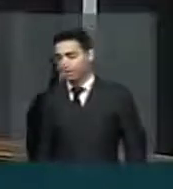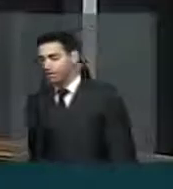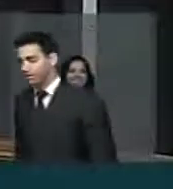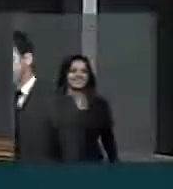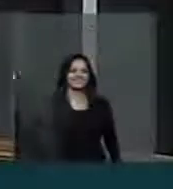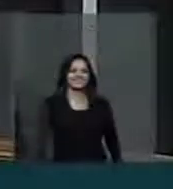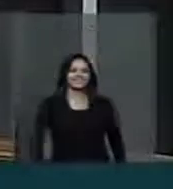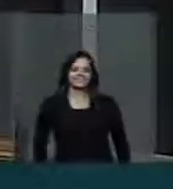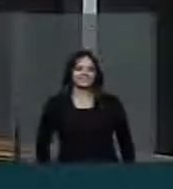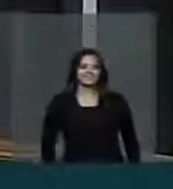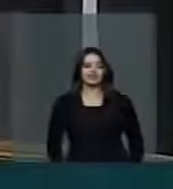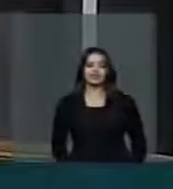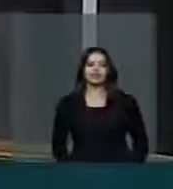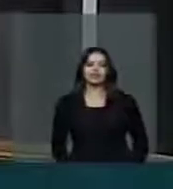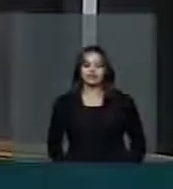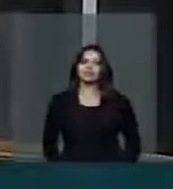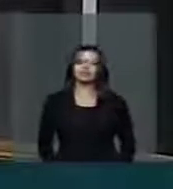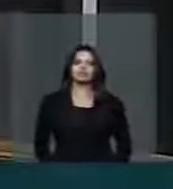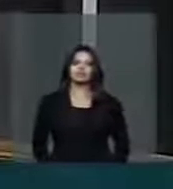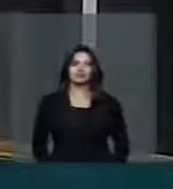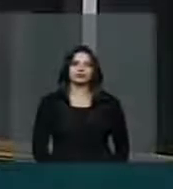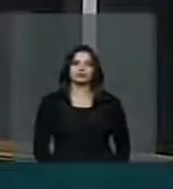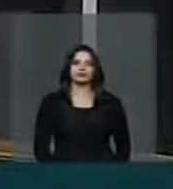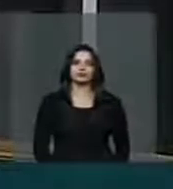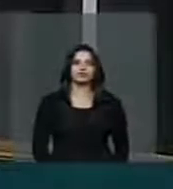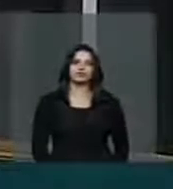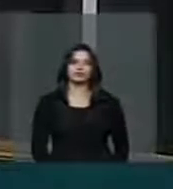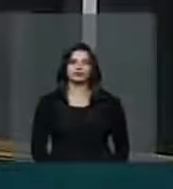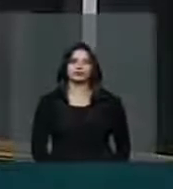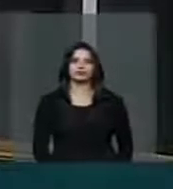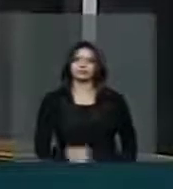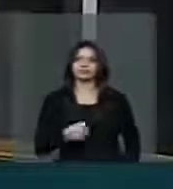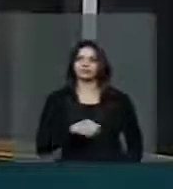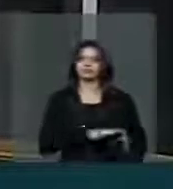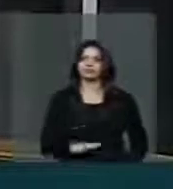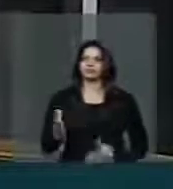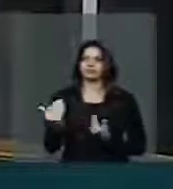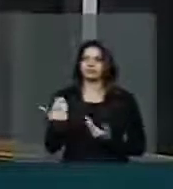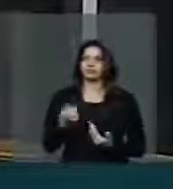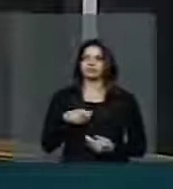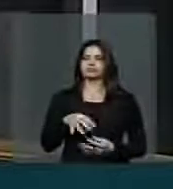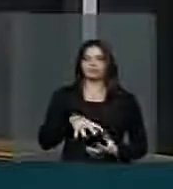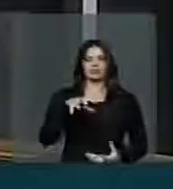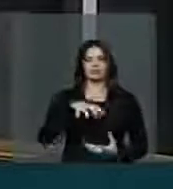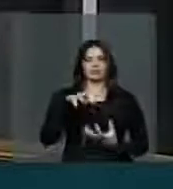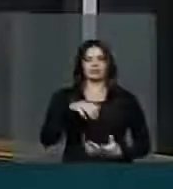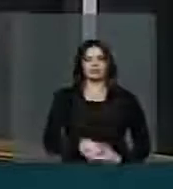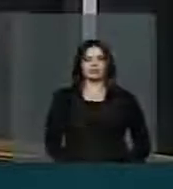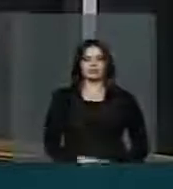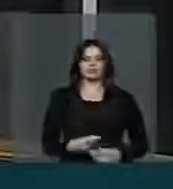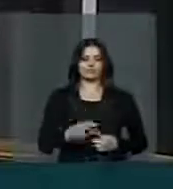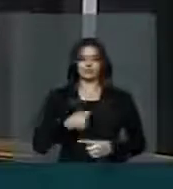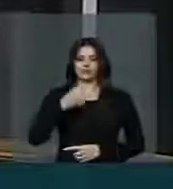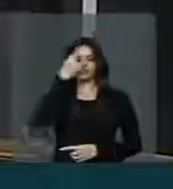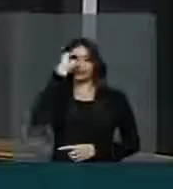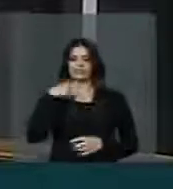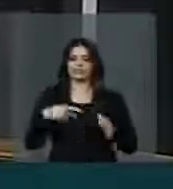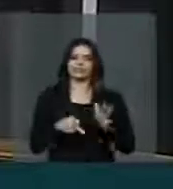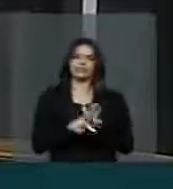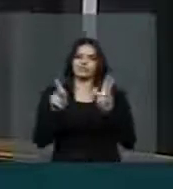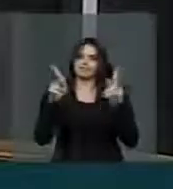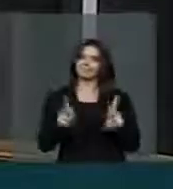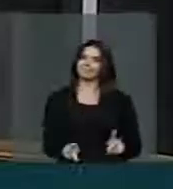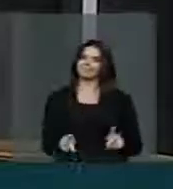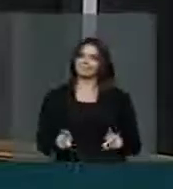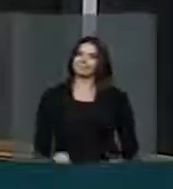fraternidade plena entre crianças, jovens, adultos e idosos. Uma cultura de paz